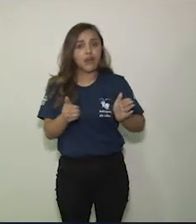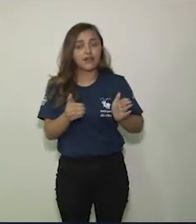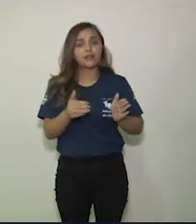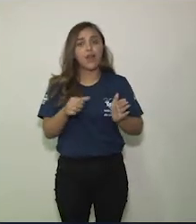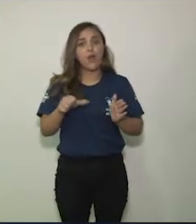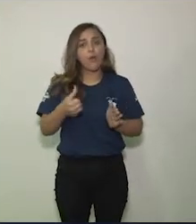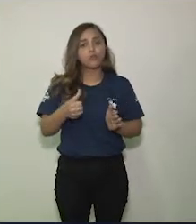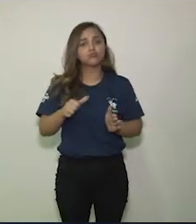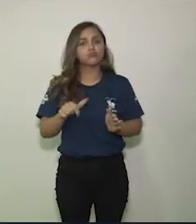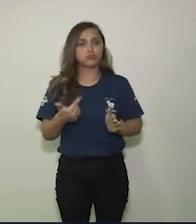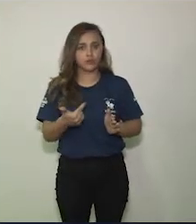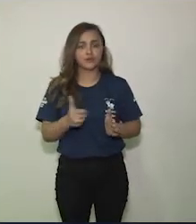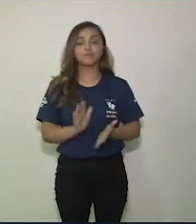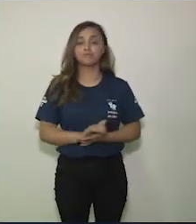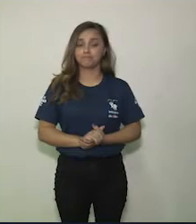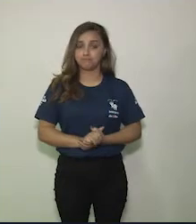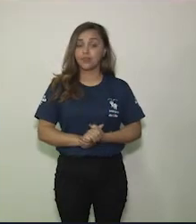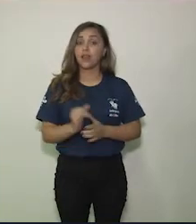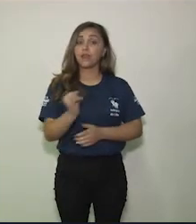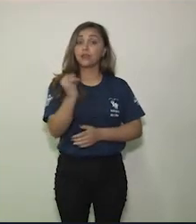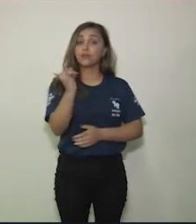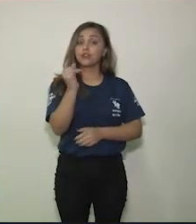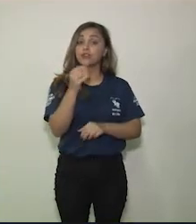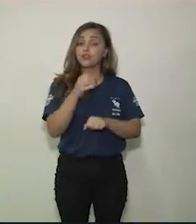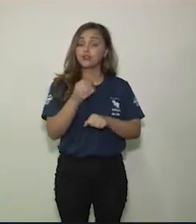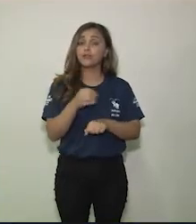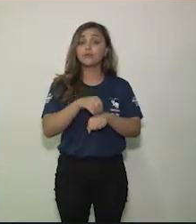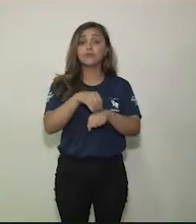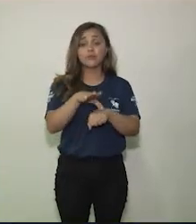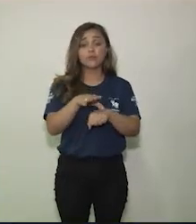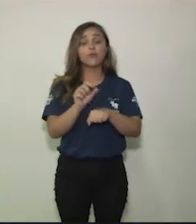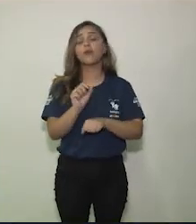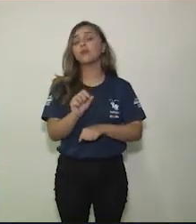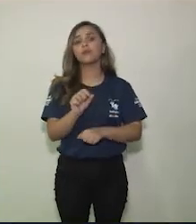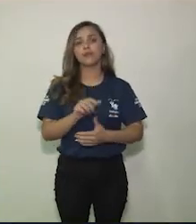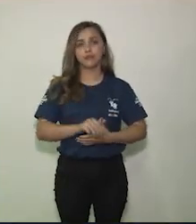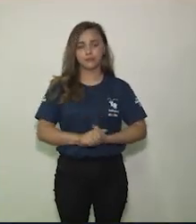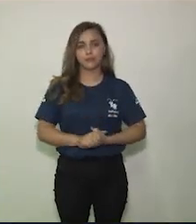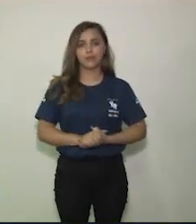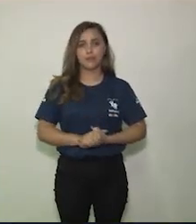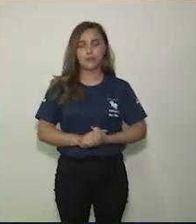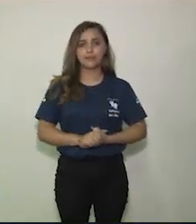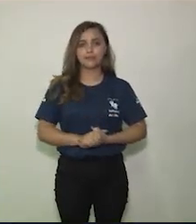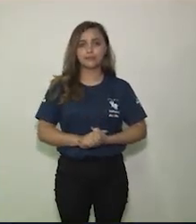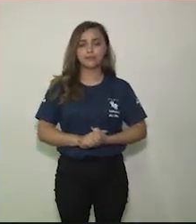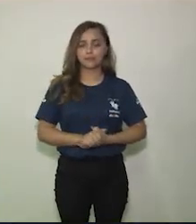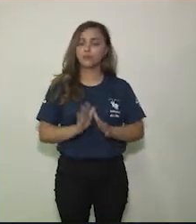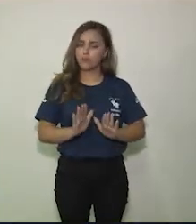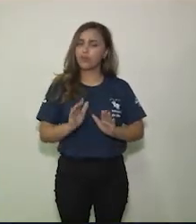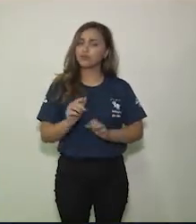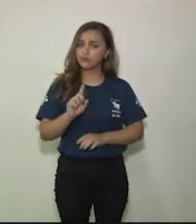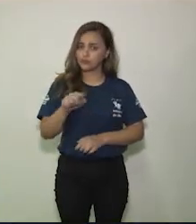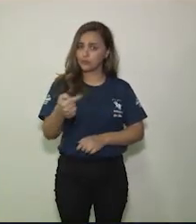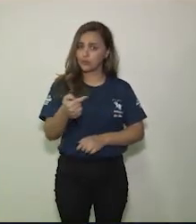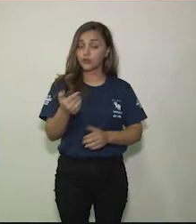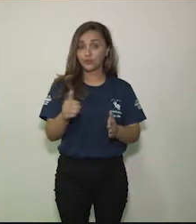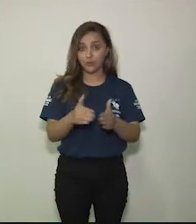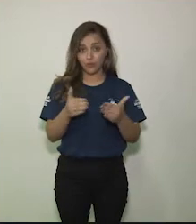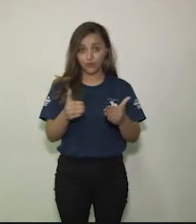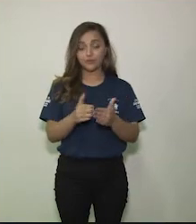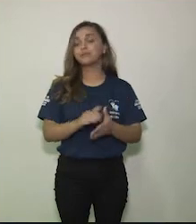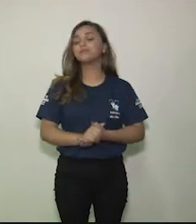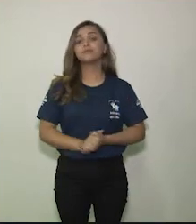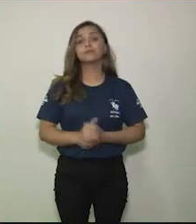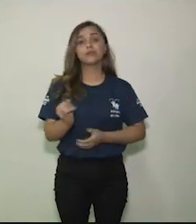2. Então, é importante a gente citar aqui, pode passar o próximo, por favor? É